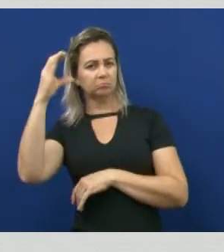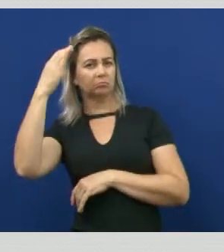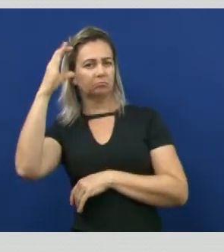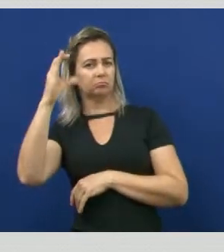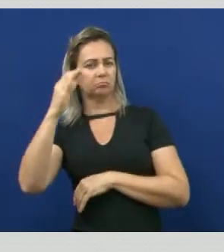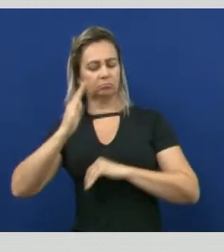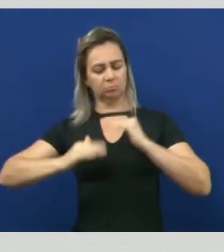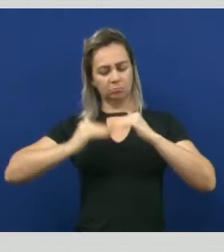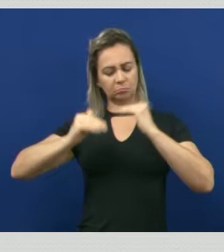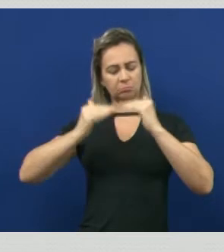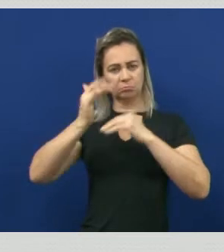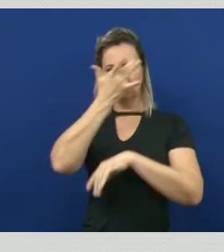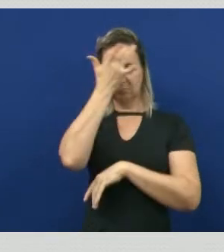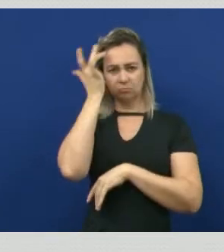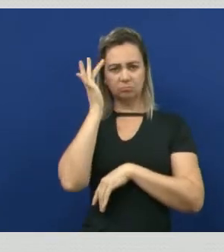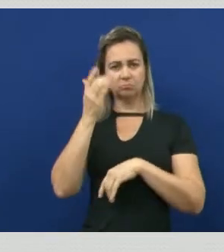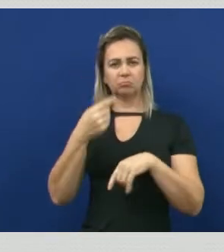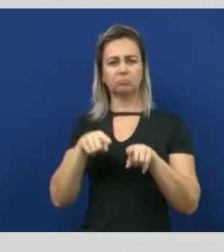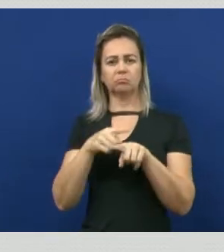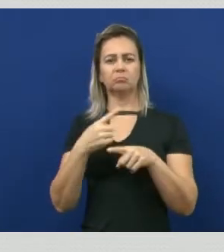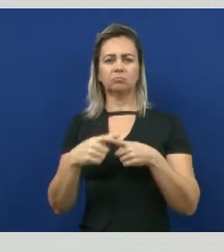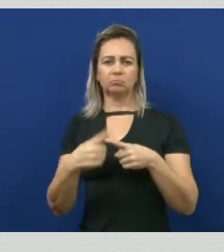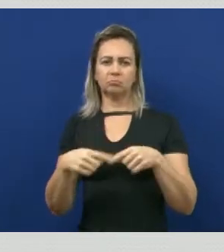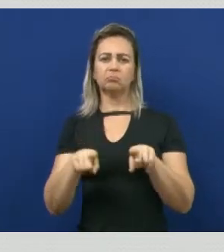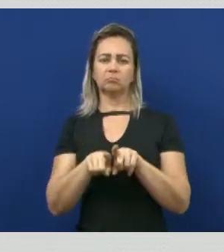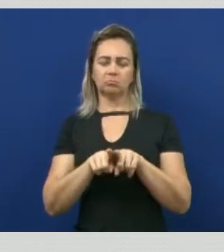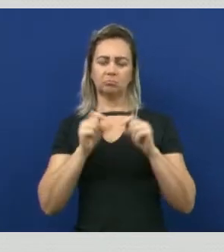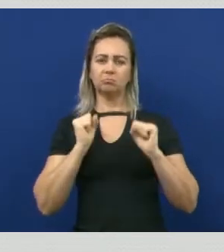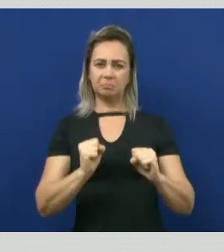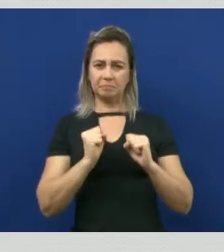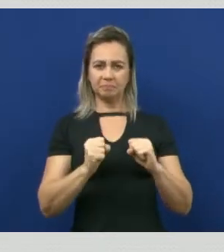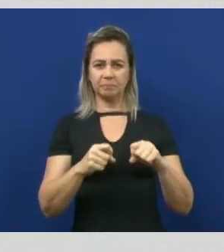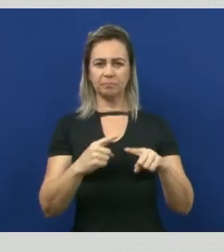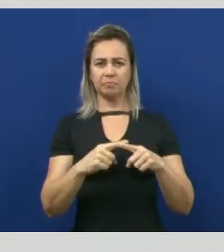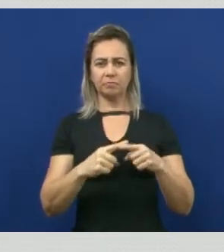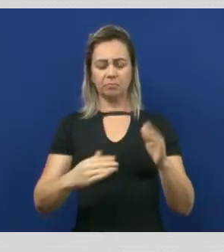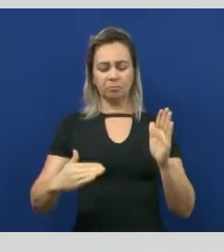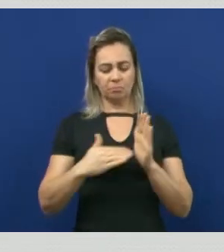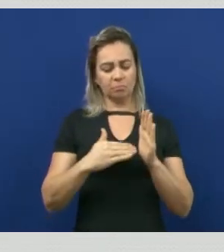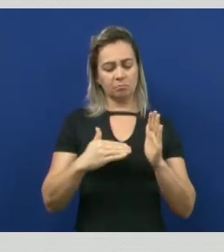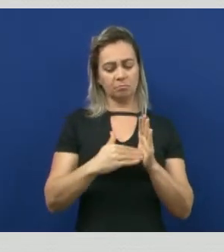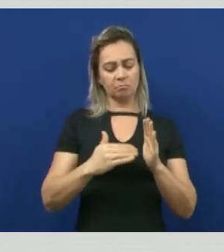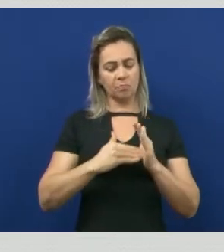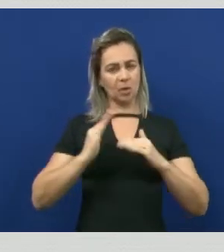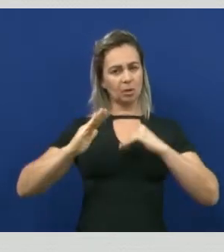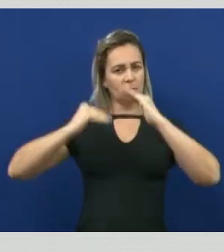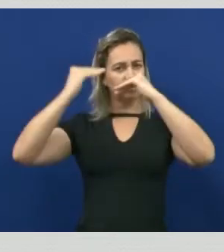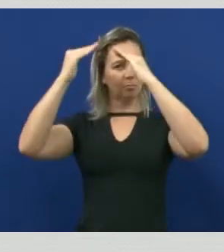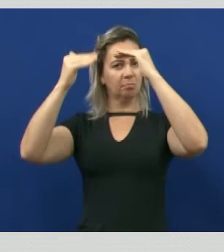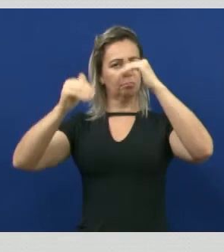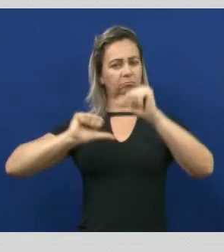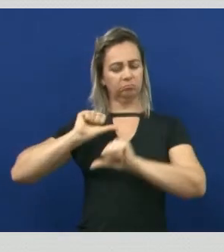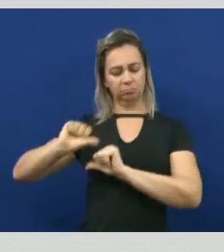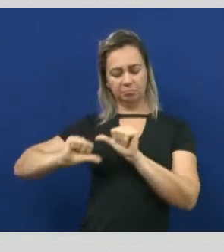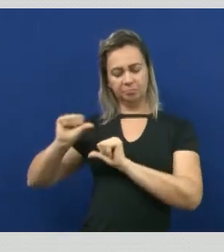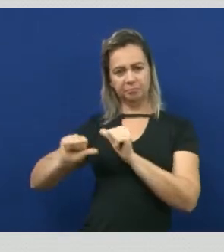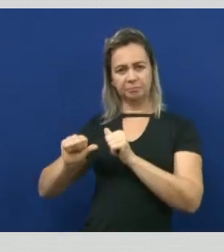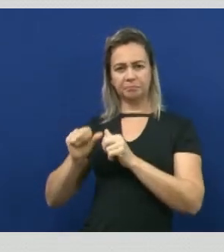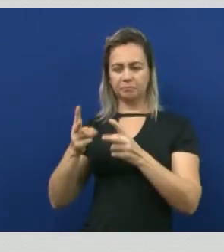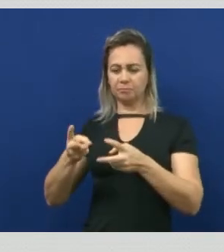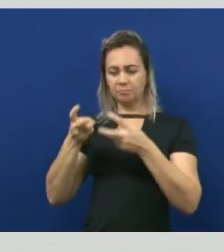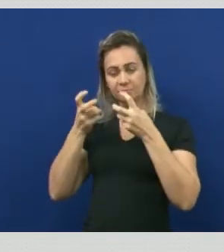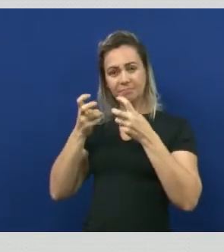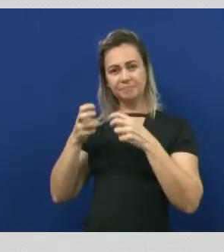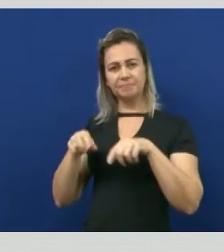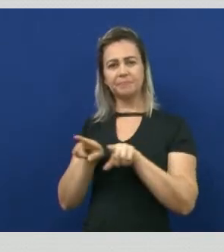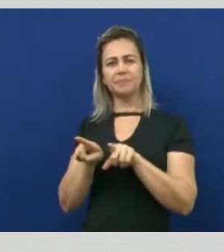eles também podem atuar no sentido contrário, quando se tornam barreiras para inovação e mudanças. Olha só que interessante, às vezes o